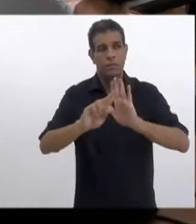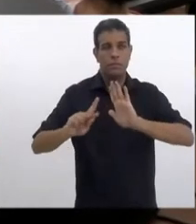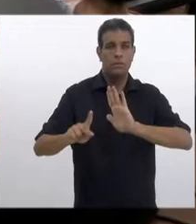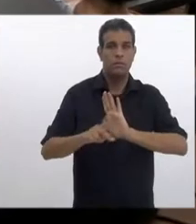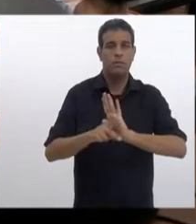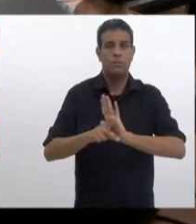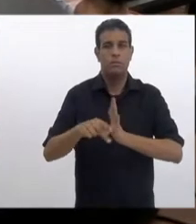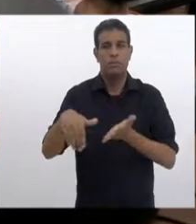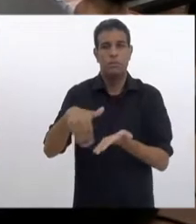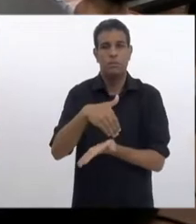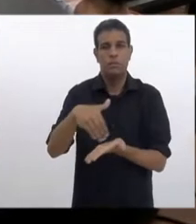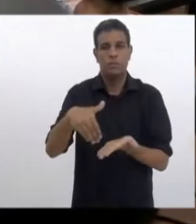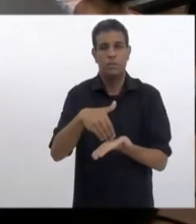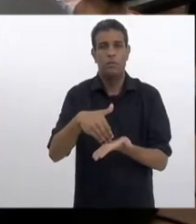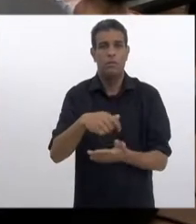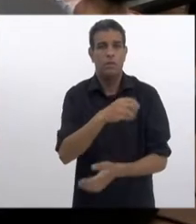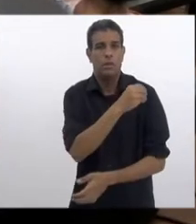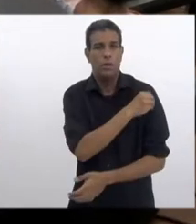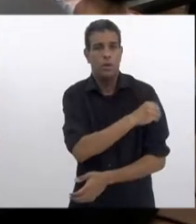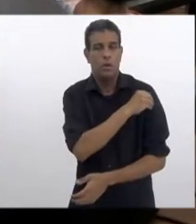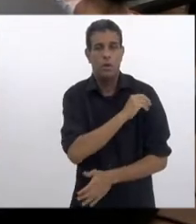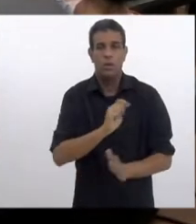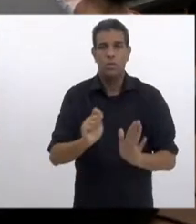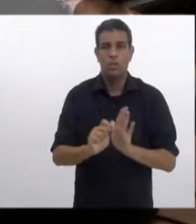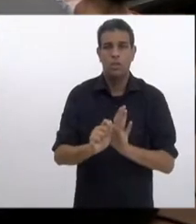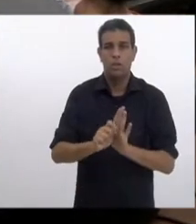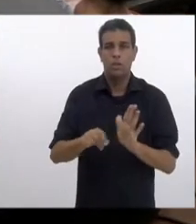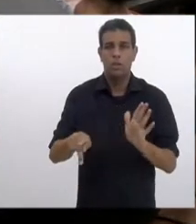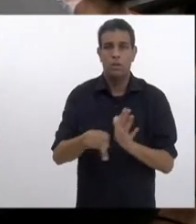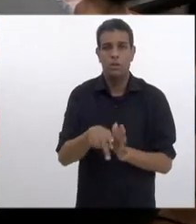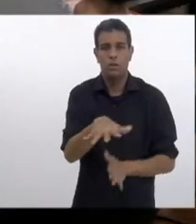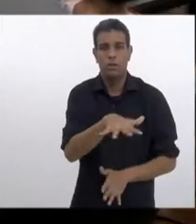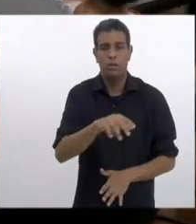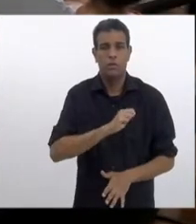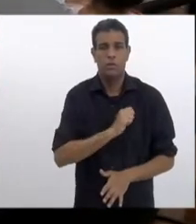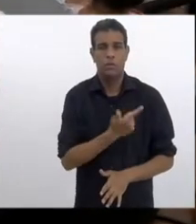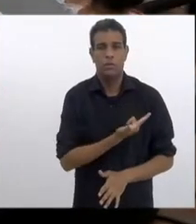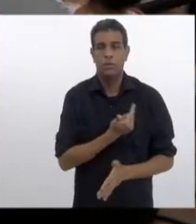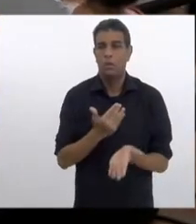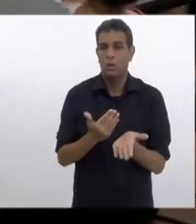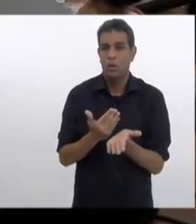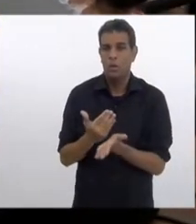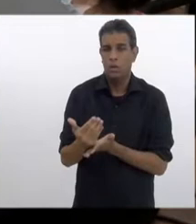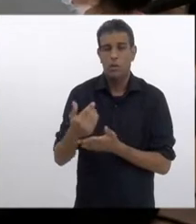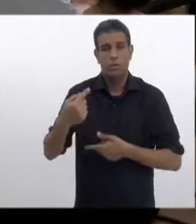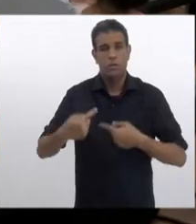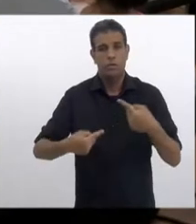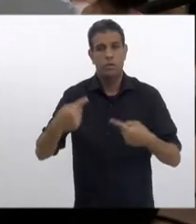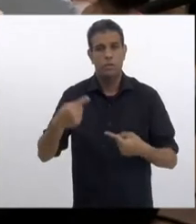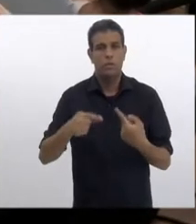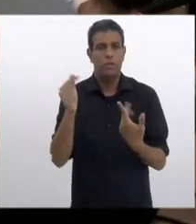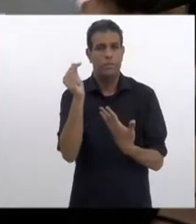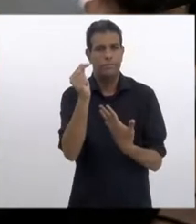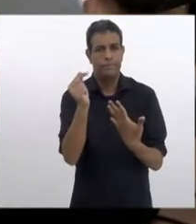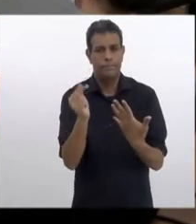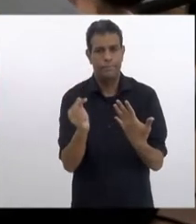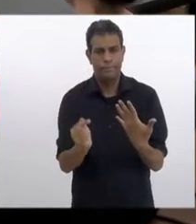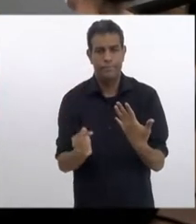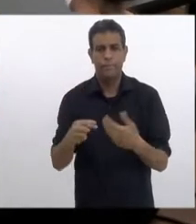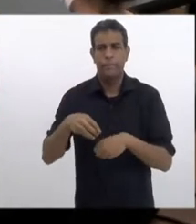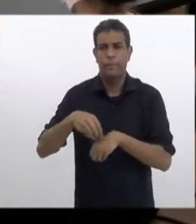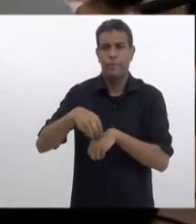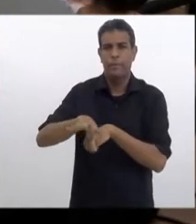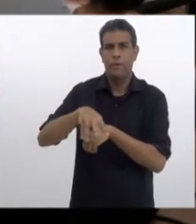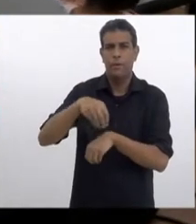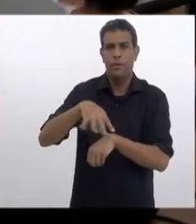de Política sobre Álcool e Droga também de São Gonçalo. Bom, para iniciar a nossa discussão de hoje, separei algumas